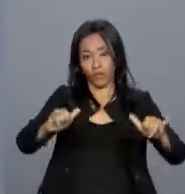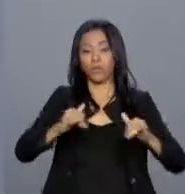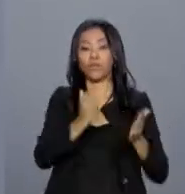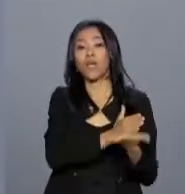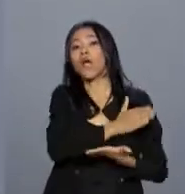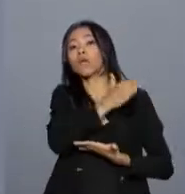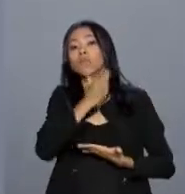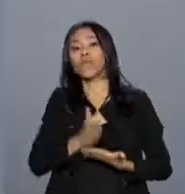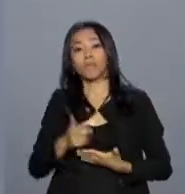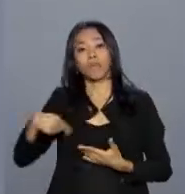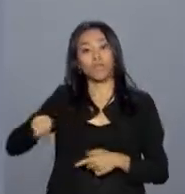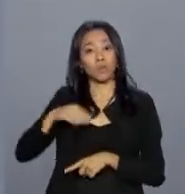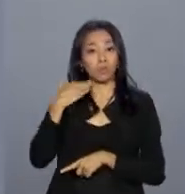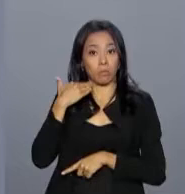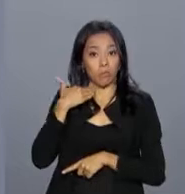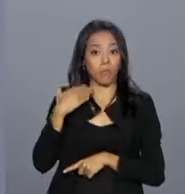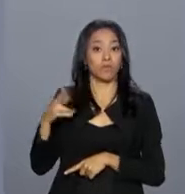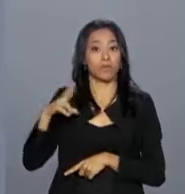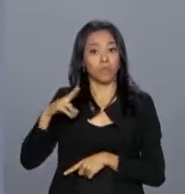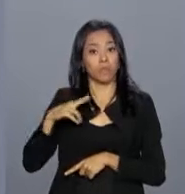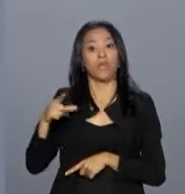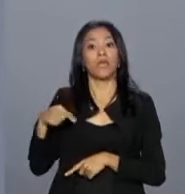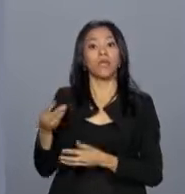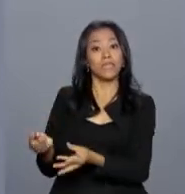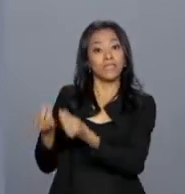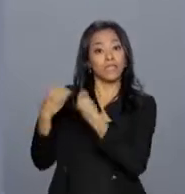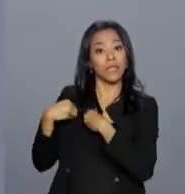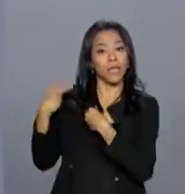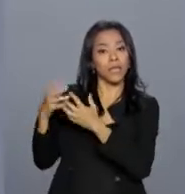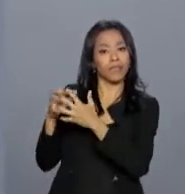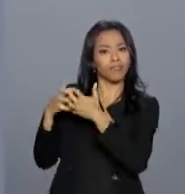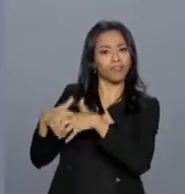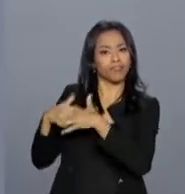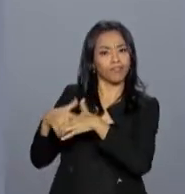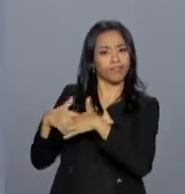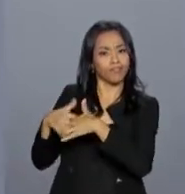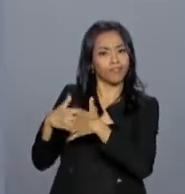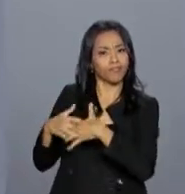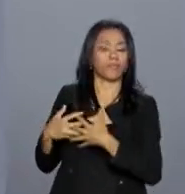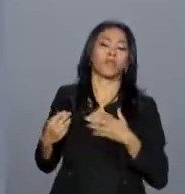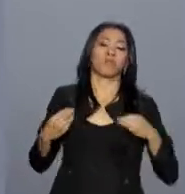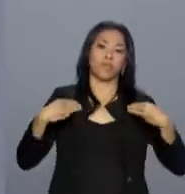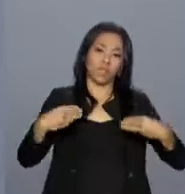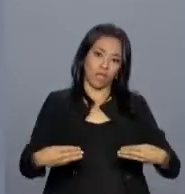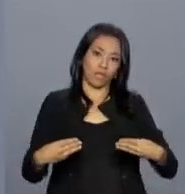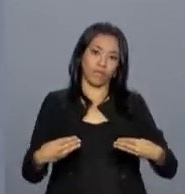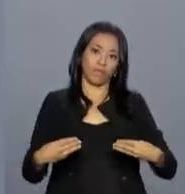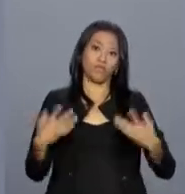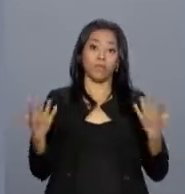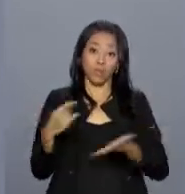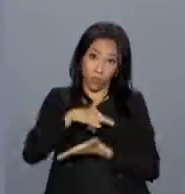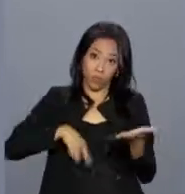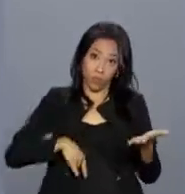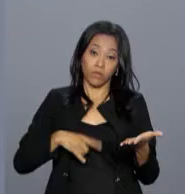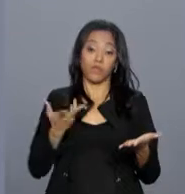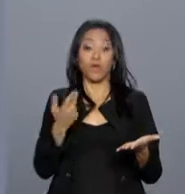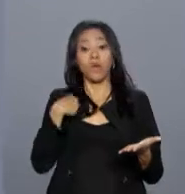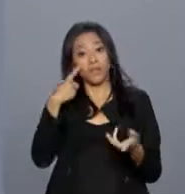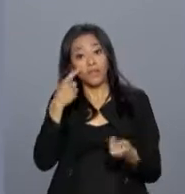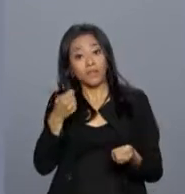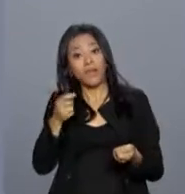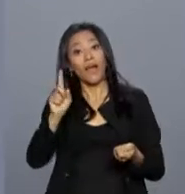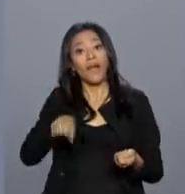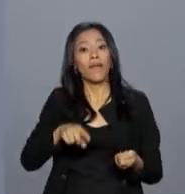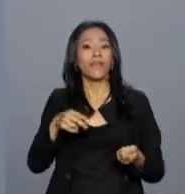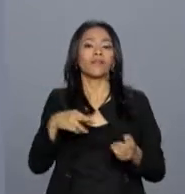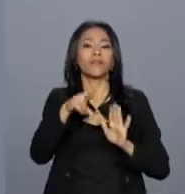que os bancos conveniados entreguem as análises de crédito ao Ministério. A classificação para tentar o empréstimo é feita de